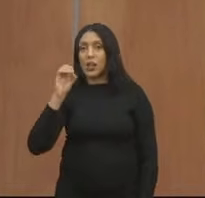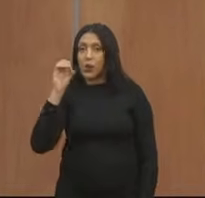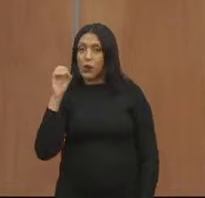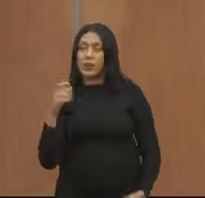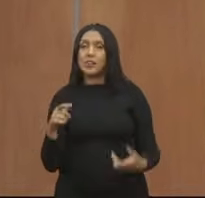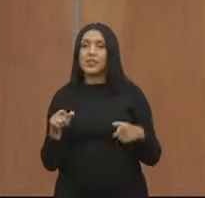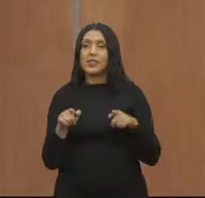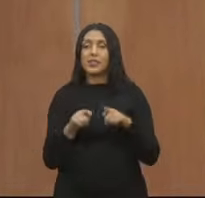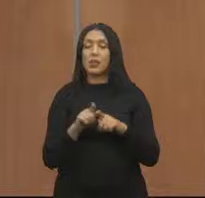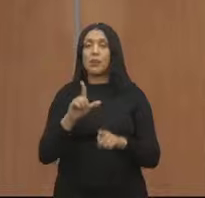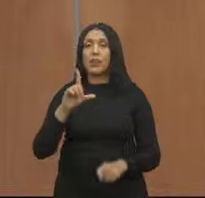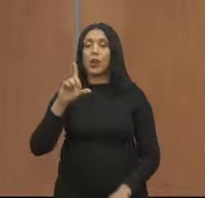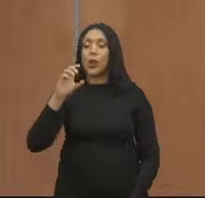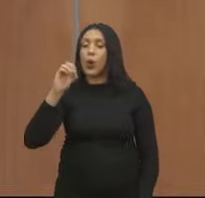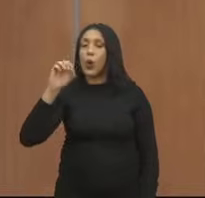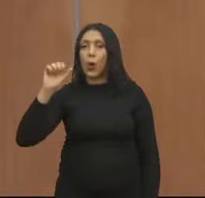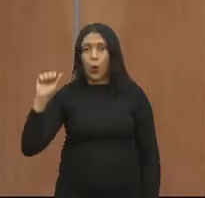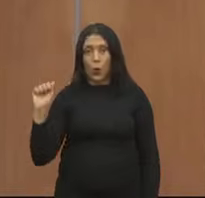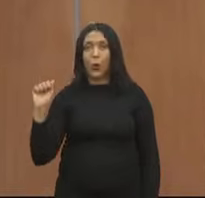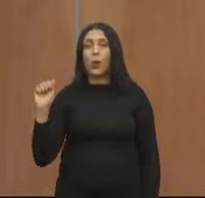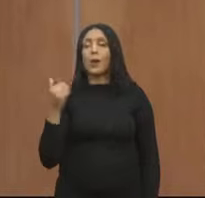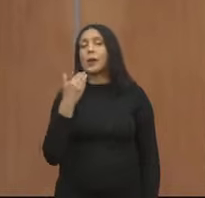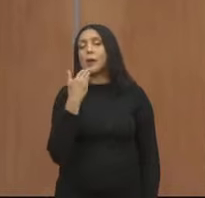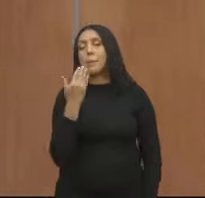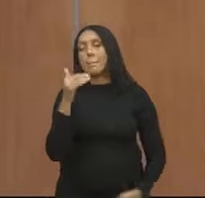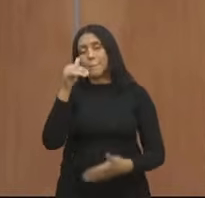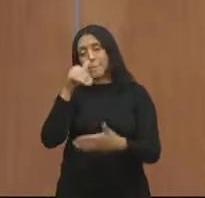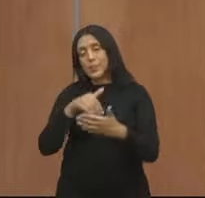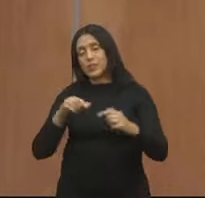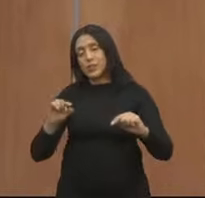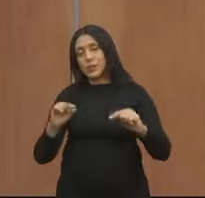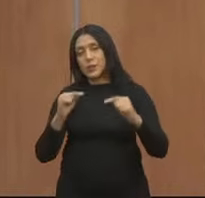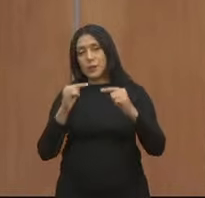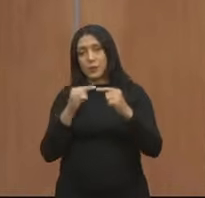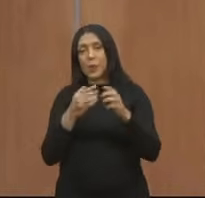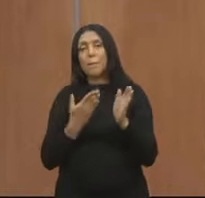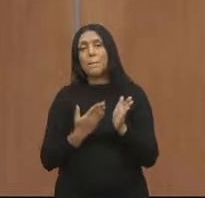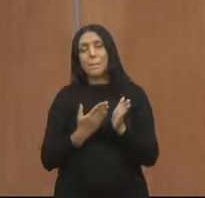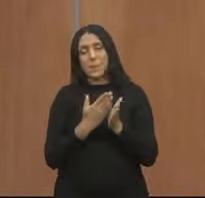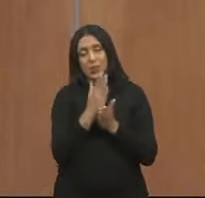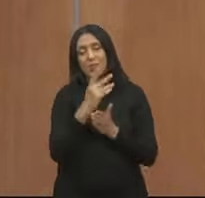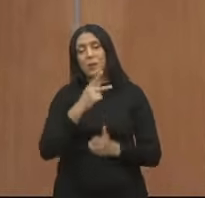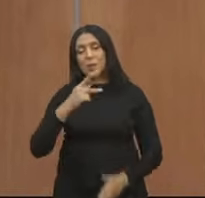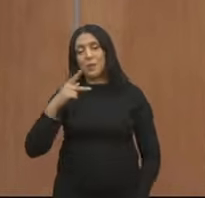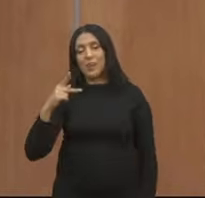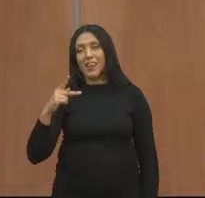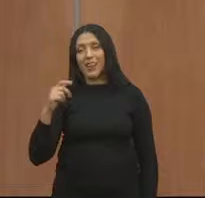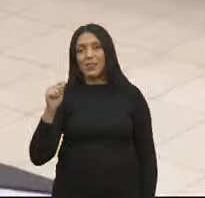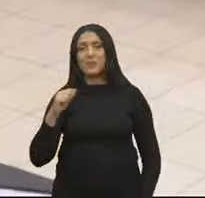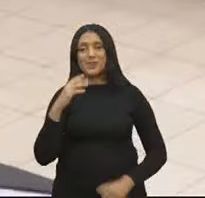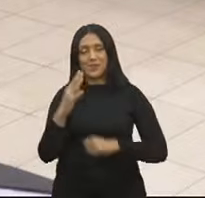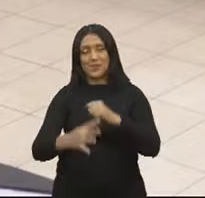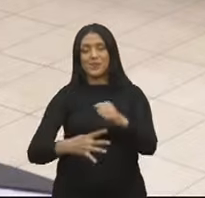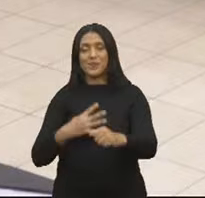voto favorável para aprovarmos o PPA dos próximos 4 anos. Obrigado. Boa tarde.